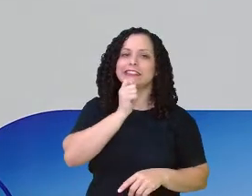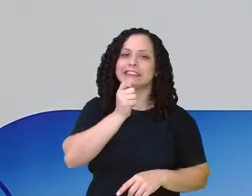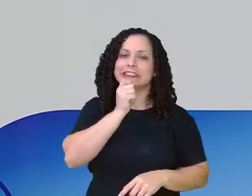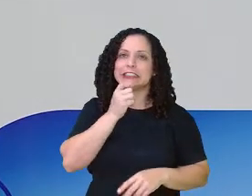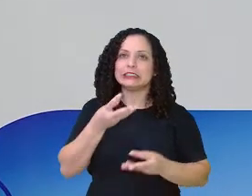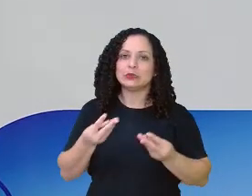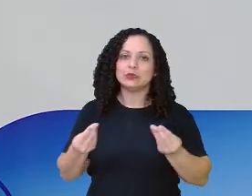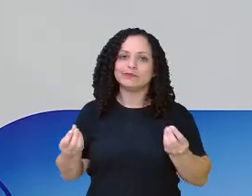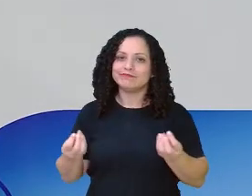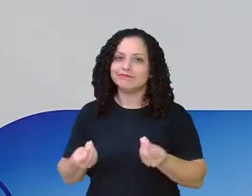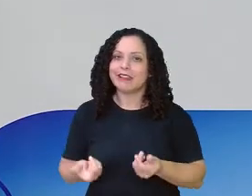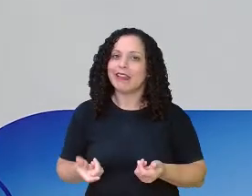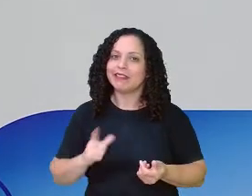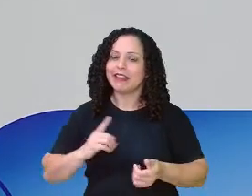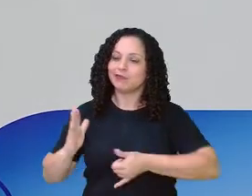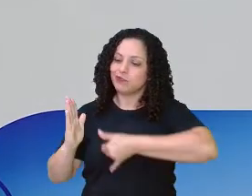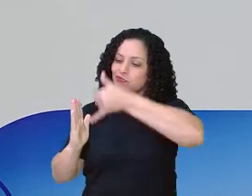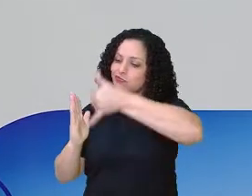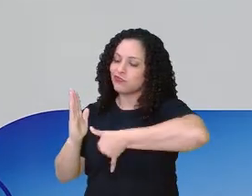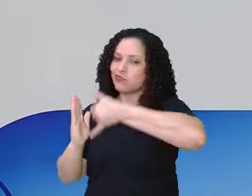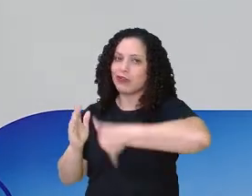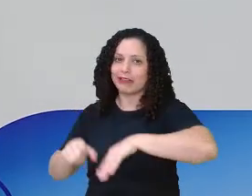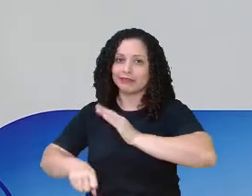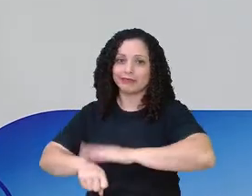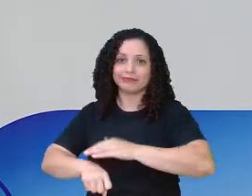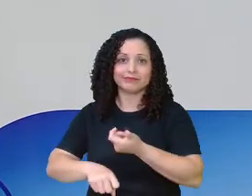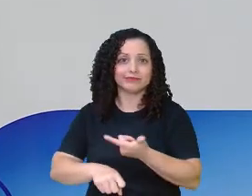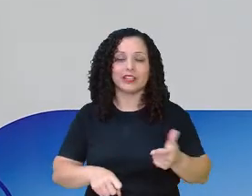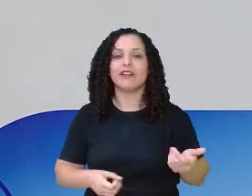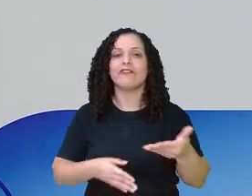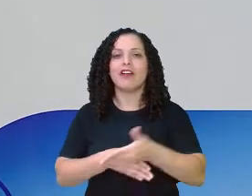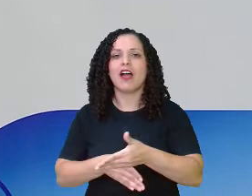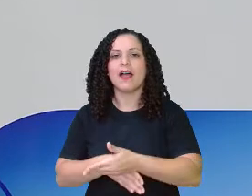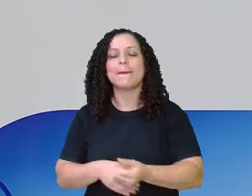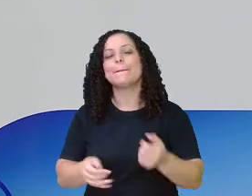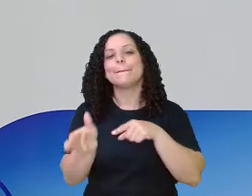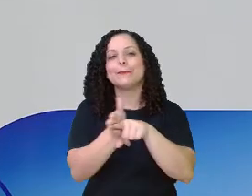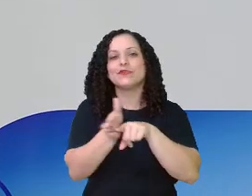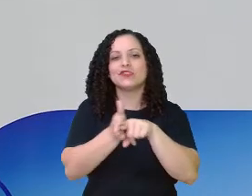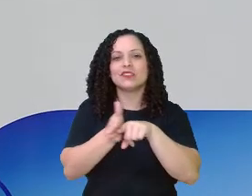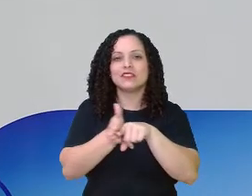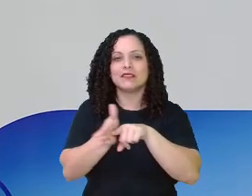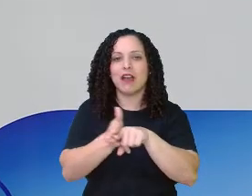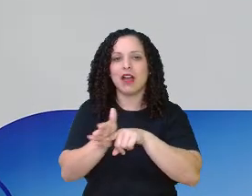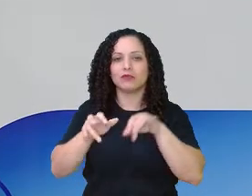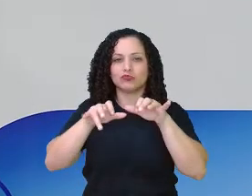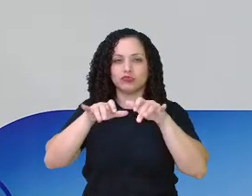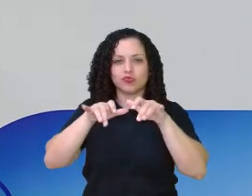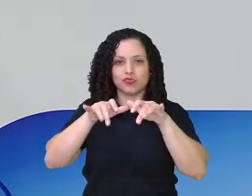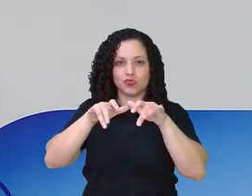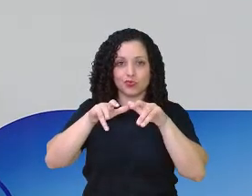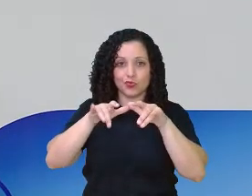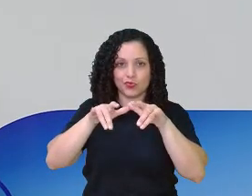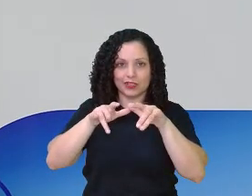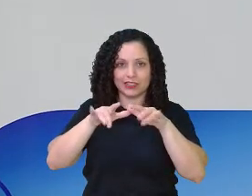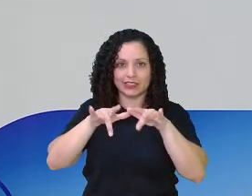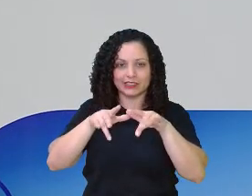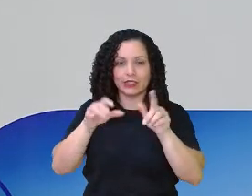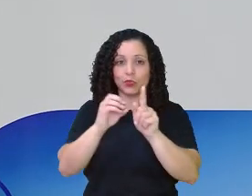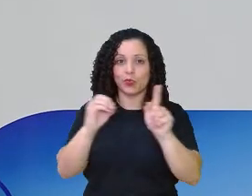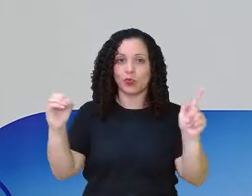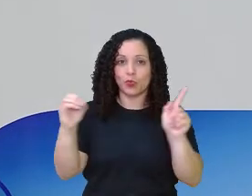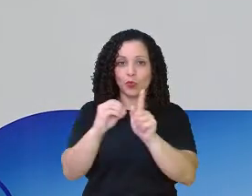de colocar a câmera do QR Code lá, não deu tempo. Você vai na sua loja de aplicativo e consegue baixar. Bota lá, ó, no Play Store, a sua